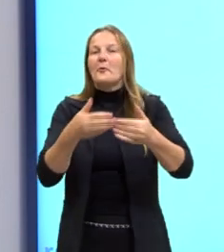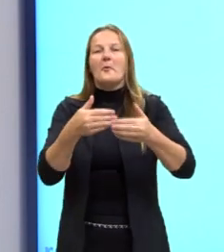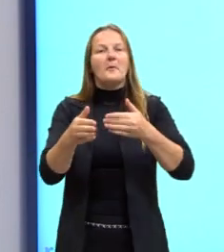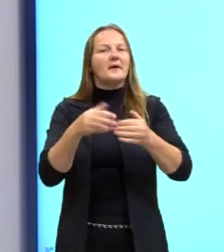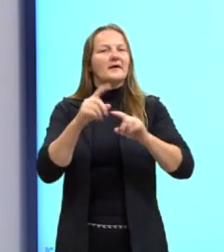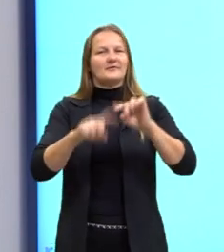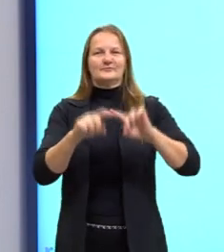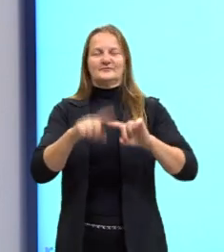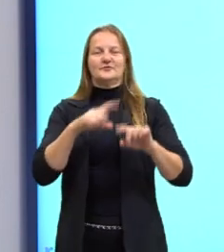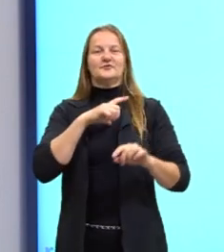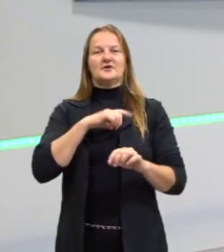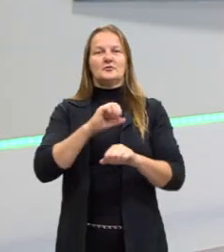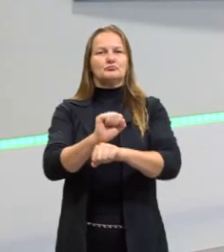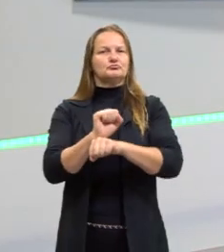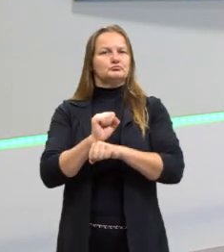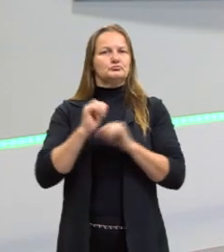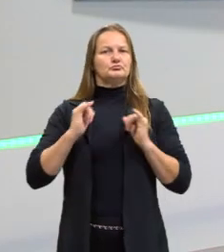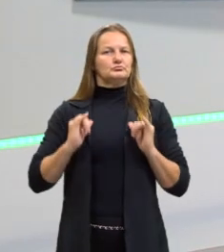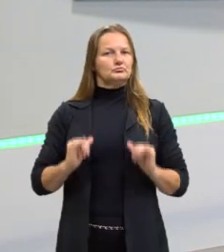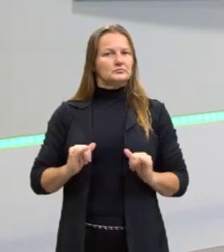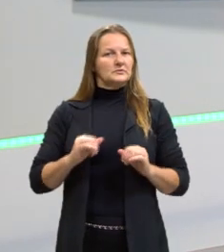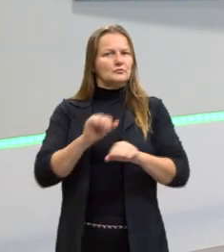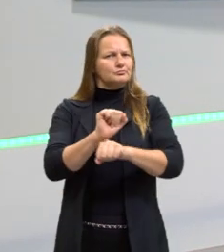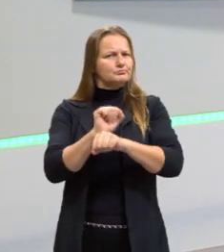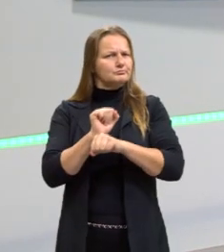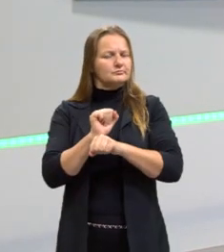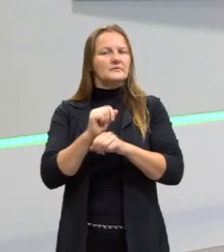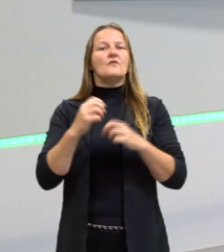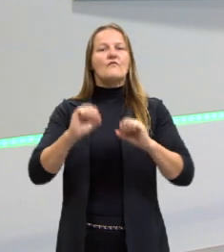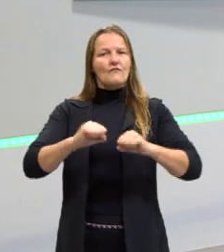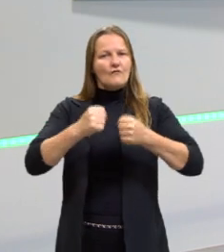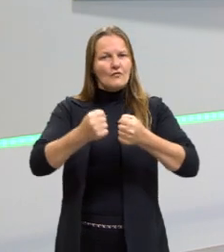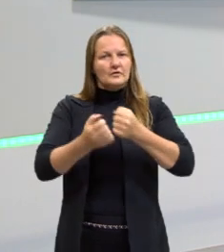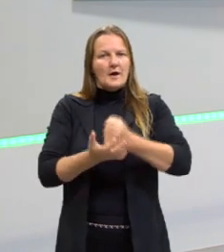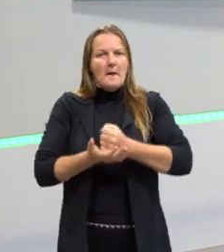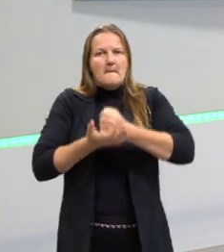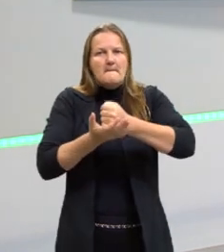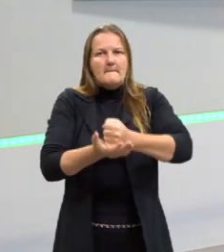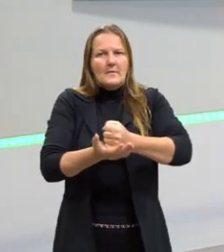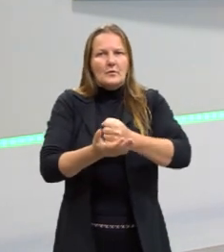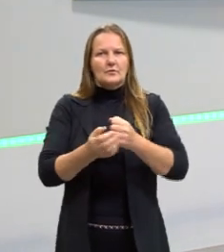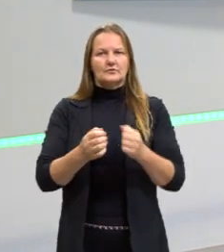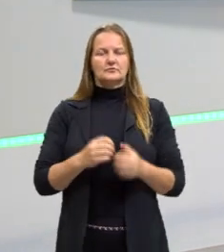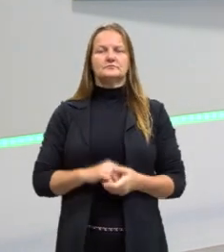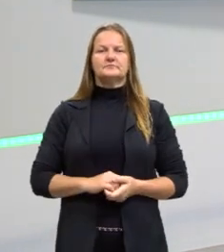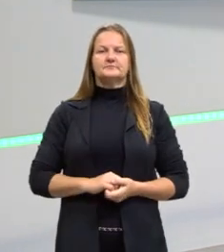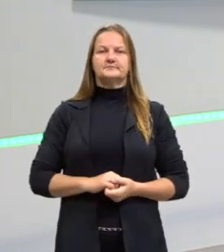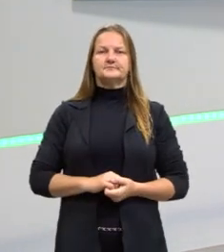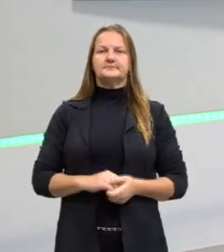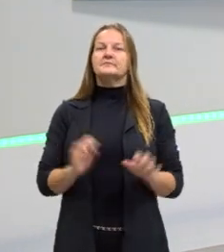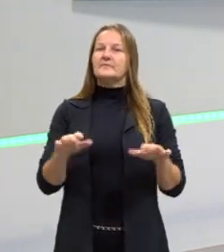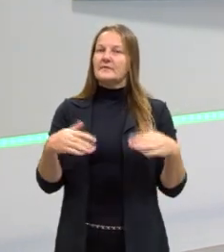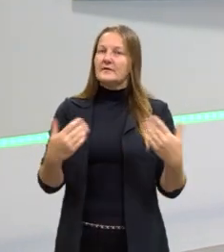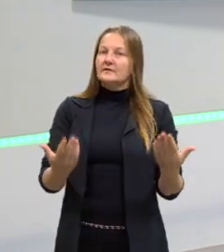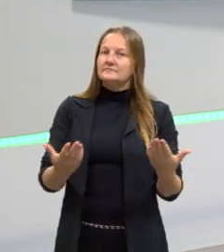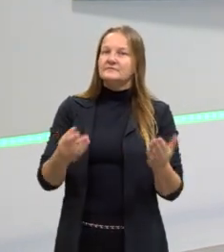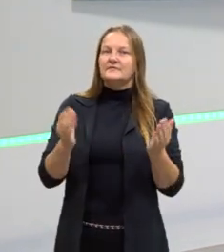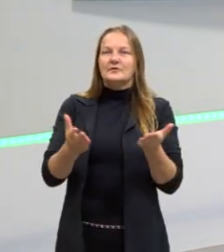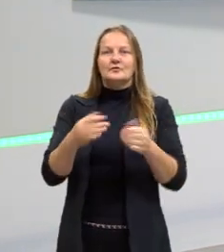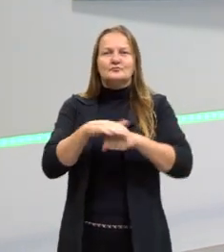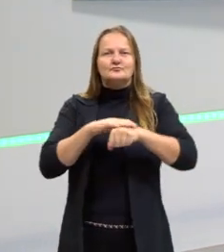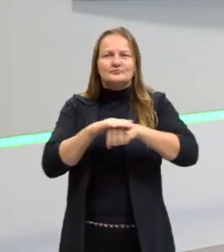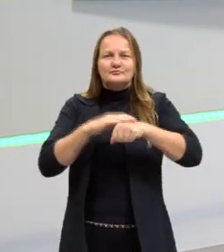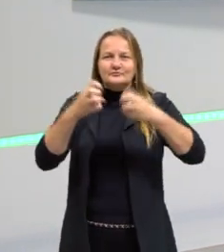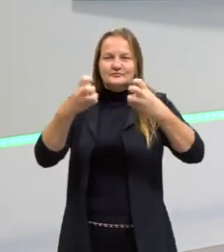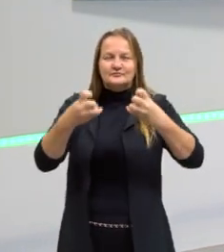ter né que ele esteja estático aplicação da força normal que é a força de apoio Tá bom então agora falando